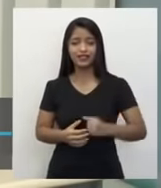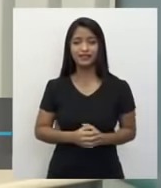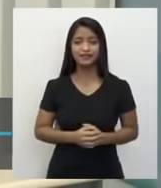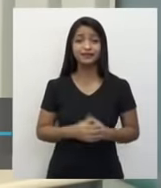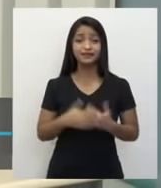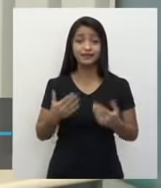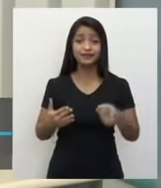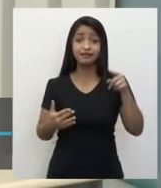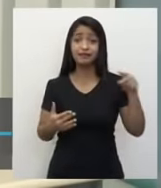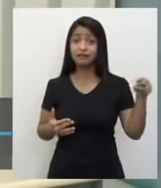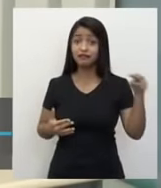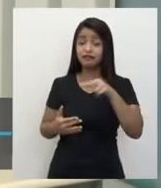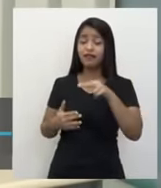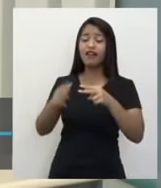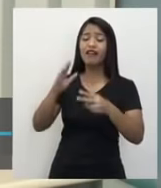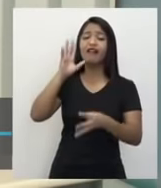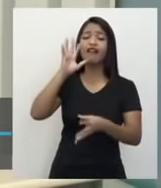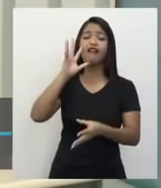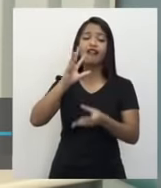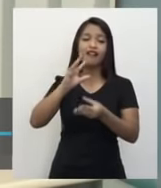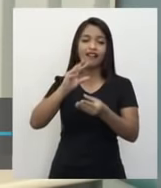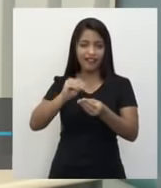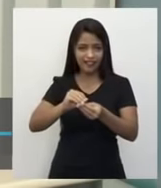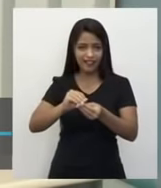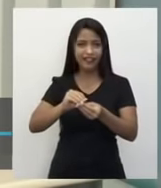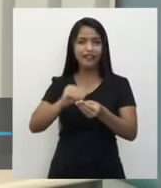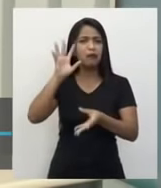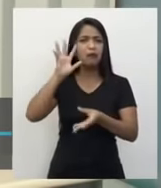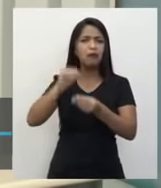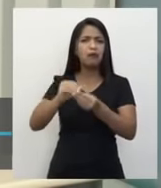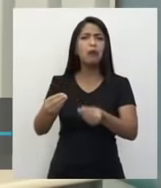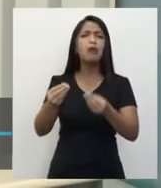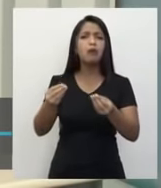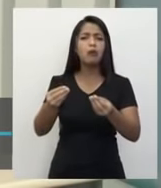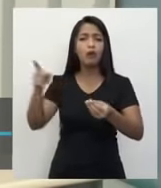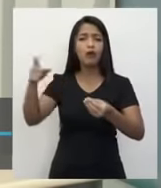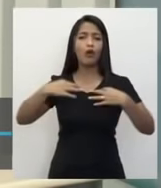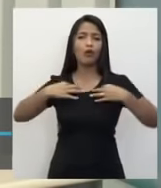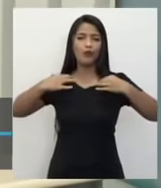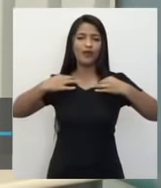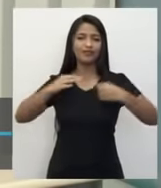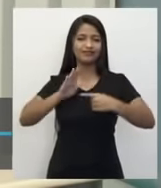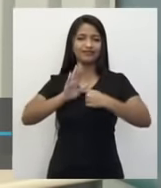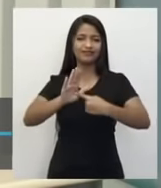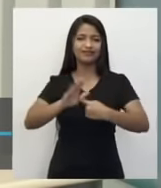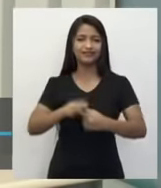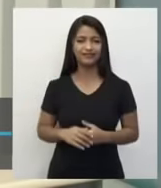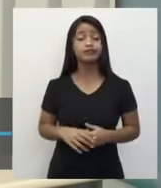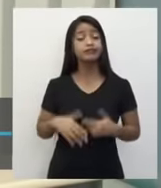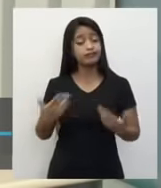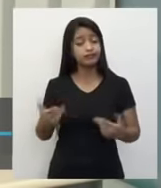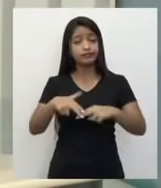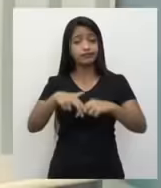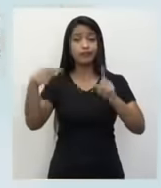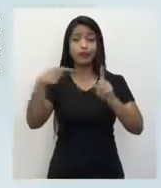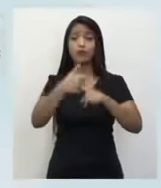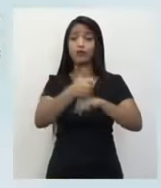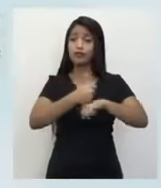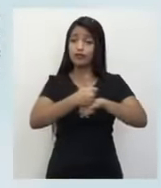psicológicas e simbólicas de um personagem através do figurino. Então, é muito importante a profissão de figurinista. Então, para a criação